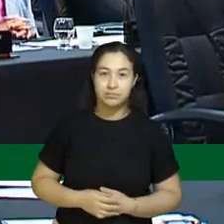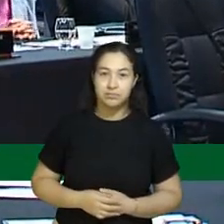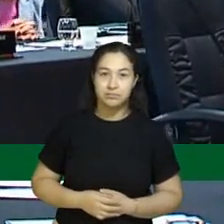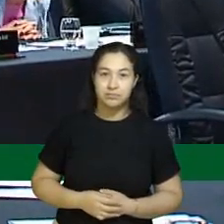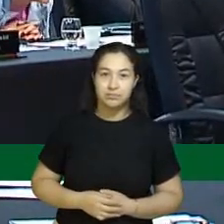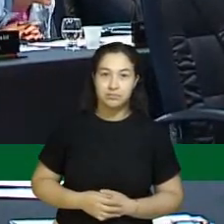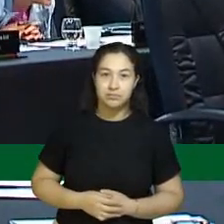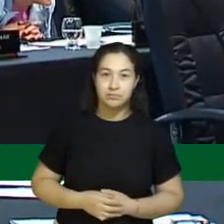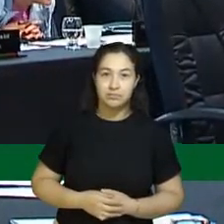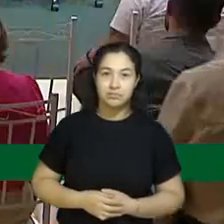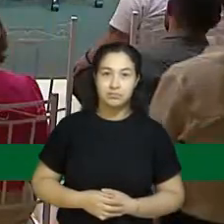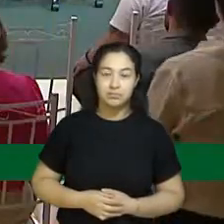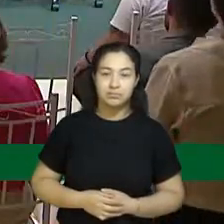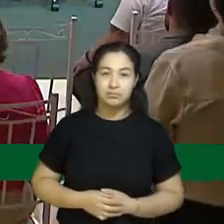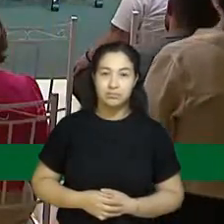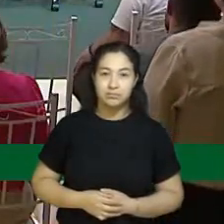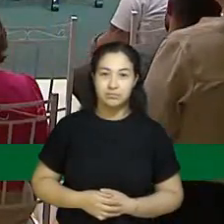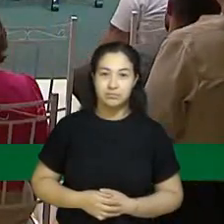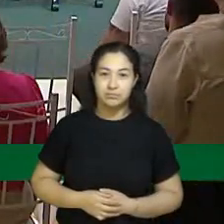Deputado Jair Mioto.